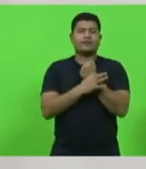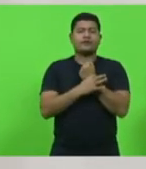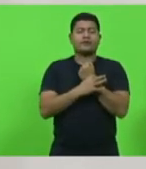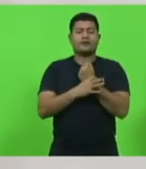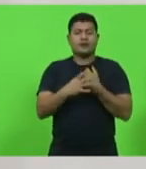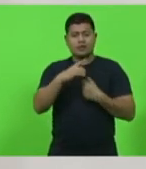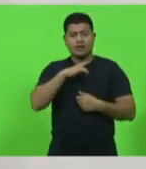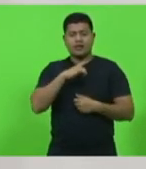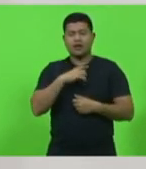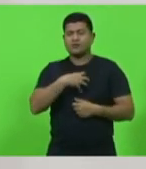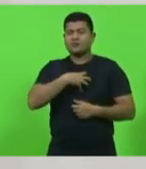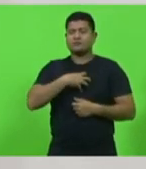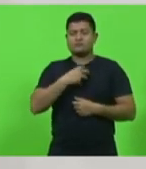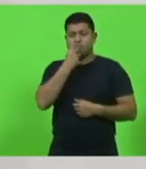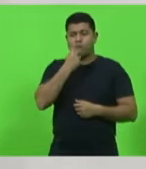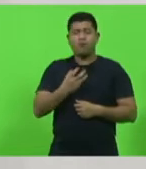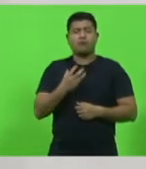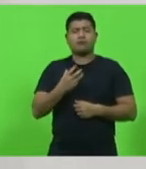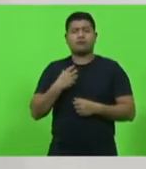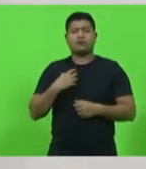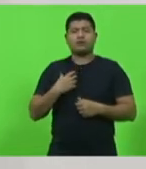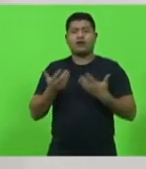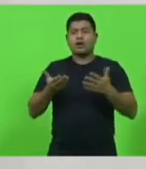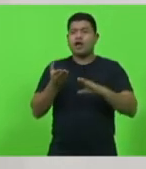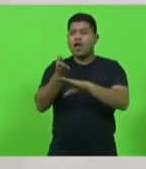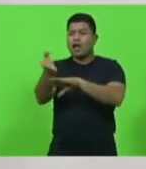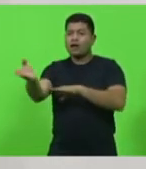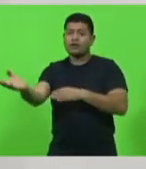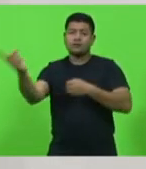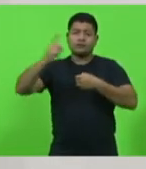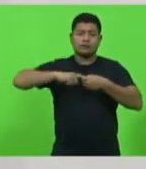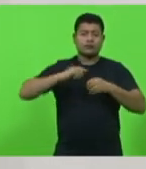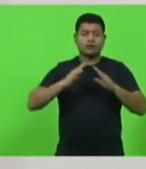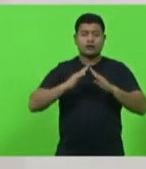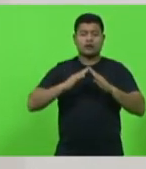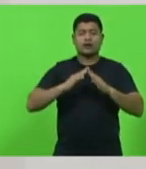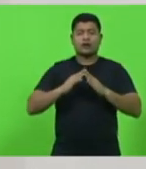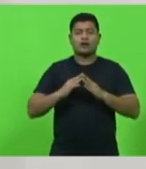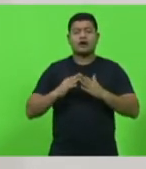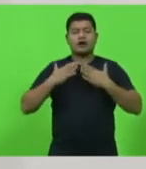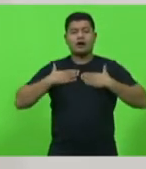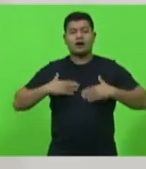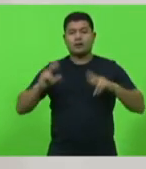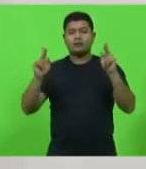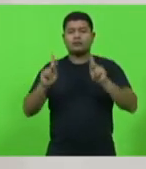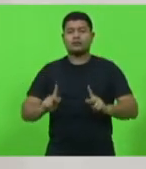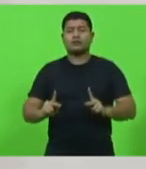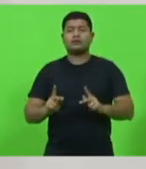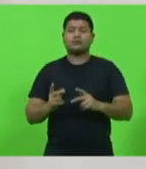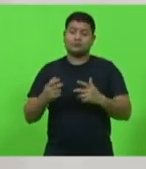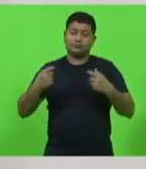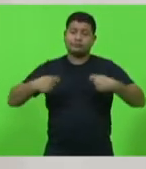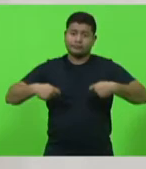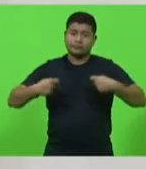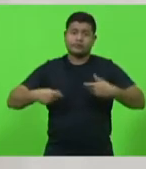ao trabalho, ao estudo, à família, e a segurança pública é fundamental.